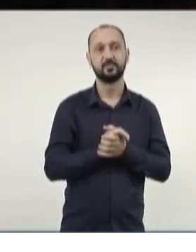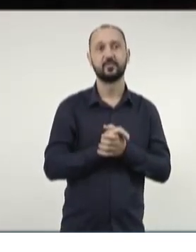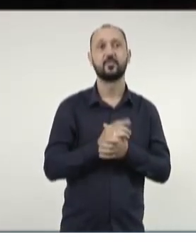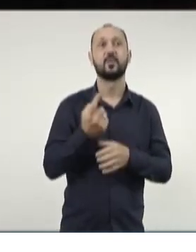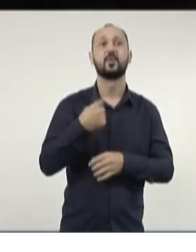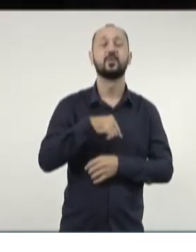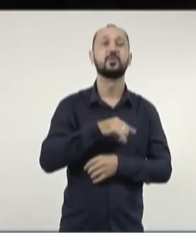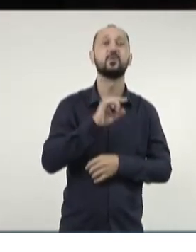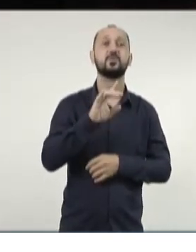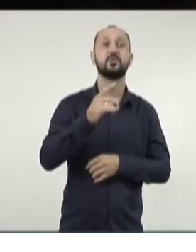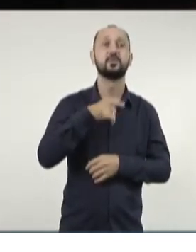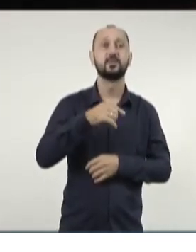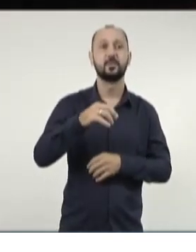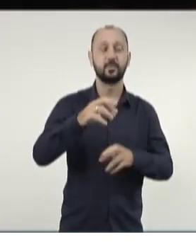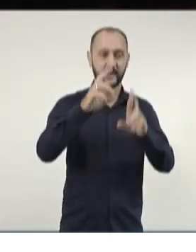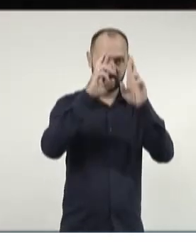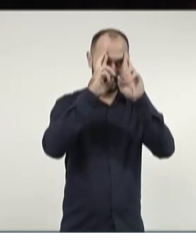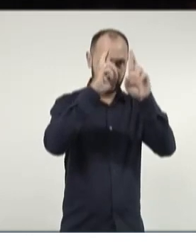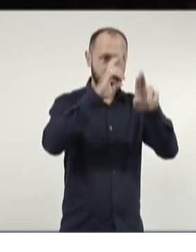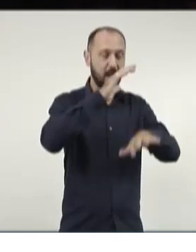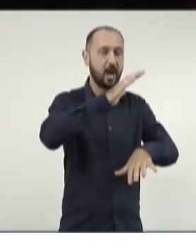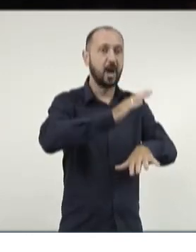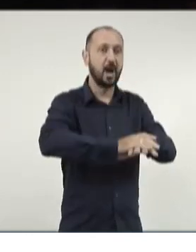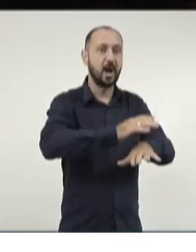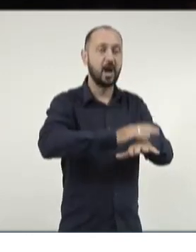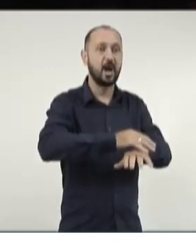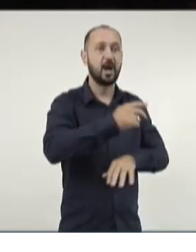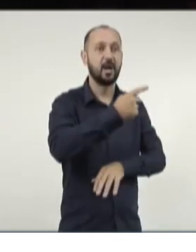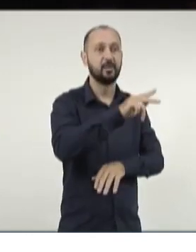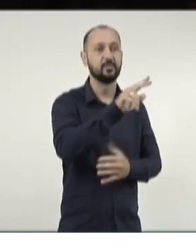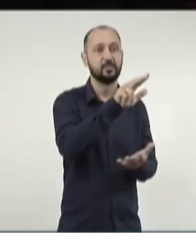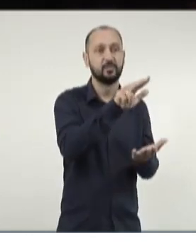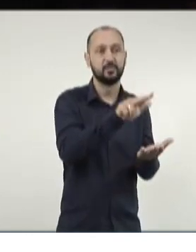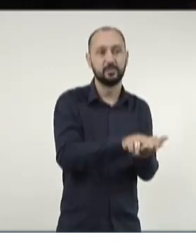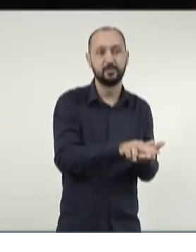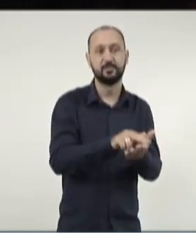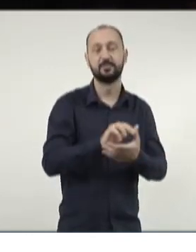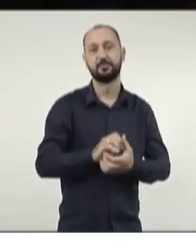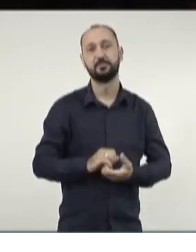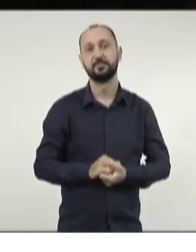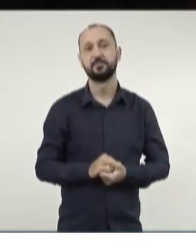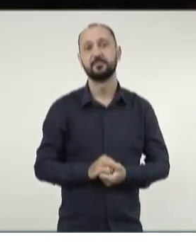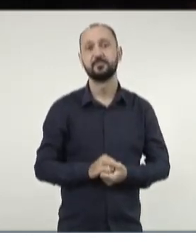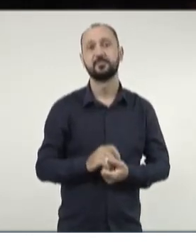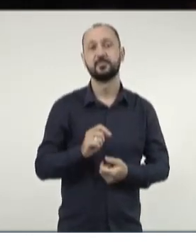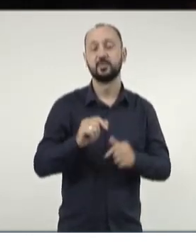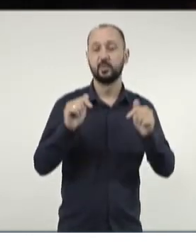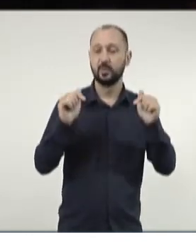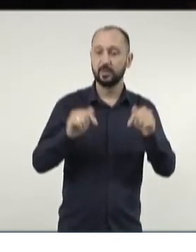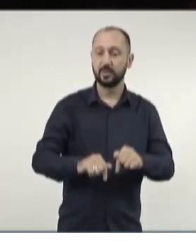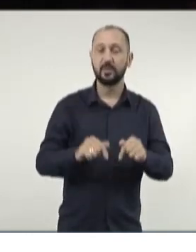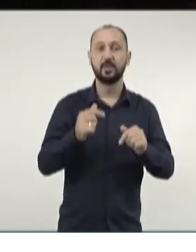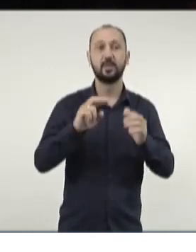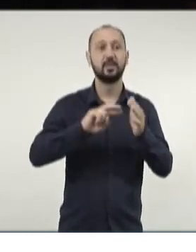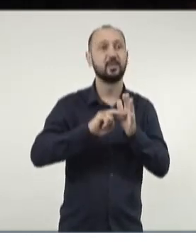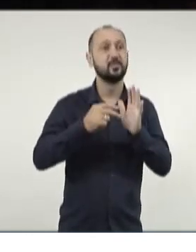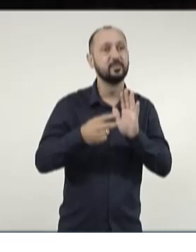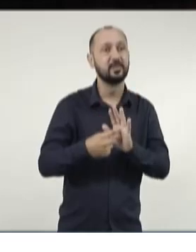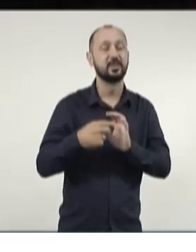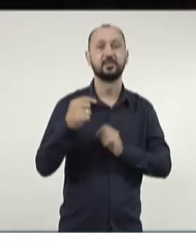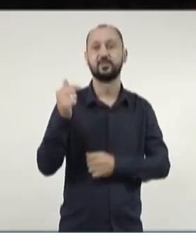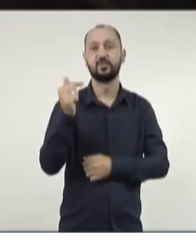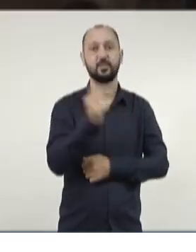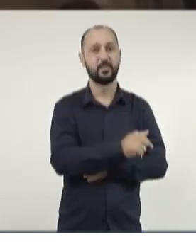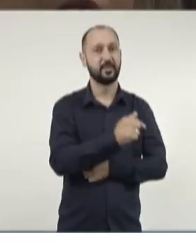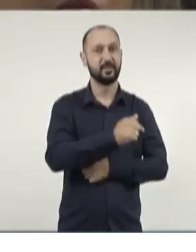está apenas respeitando a autonomia do paciente, a autonomia de aquilo não faz sentido